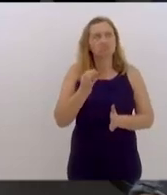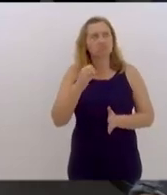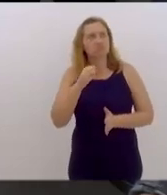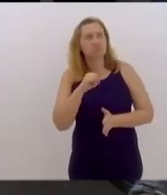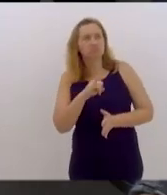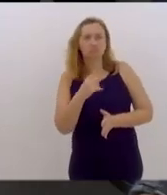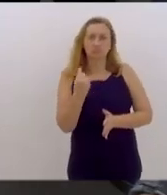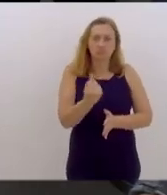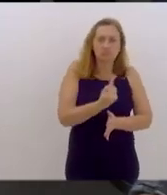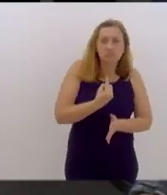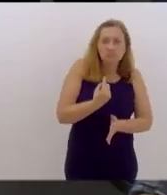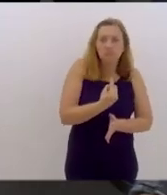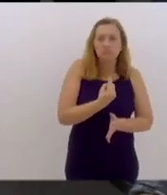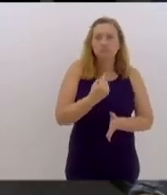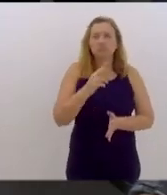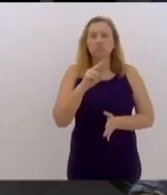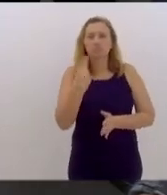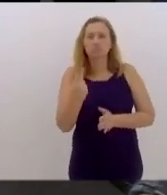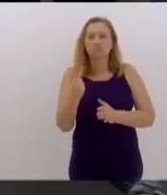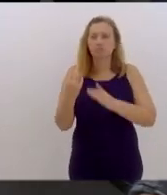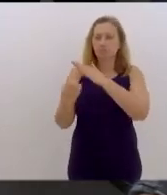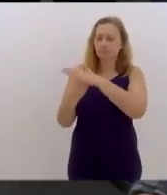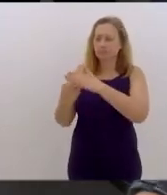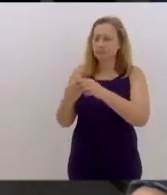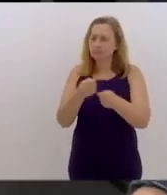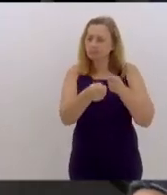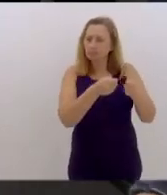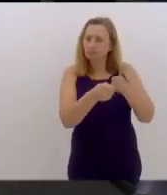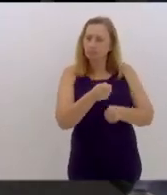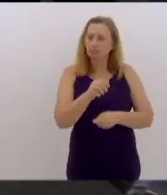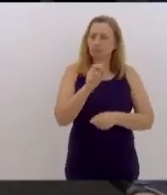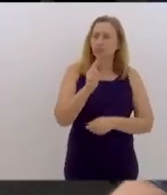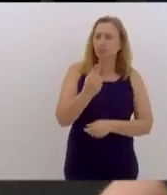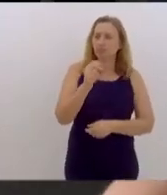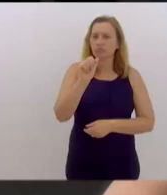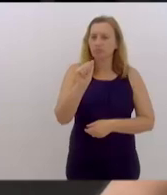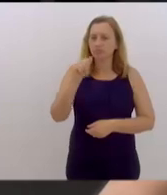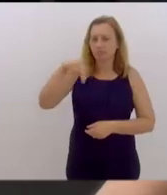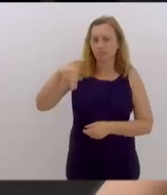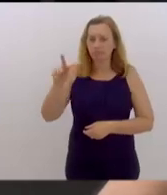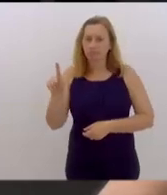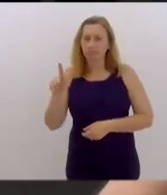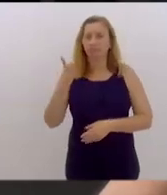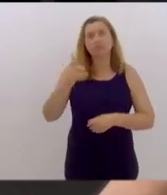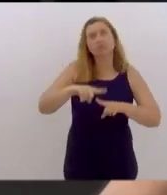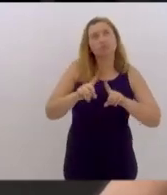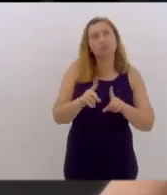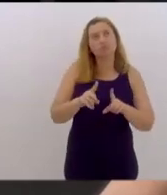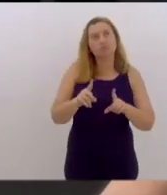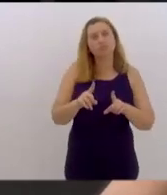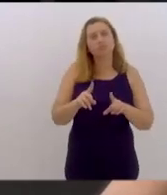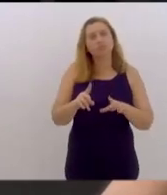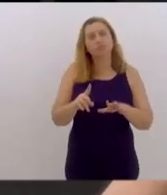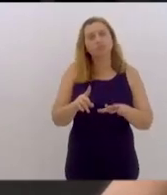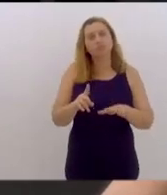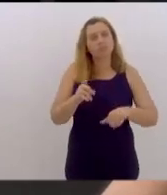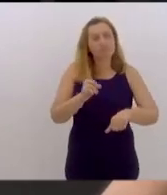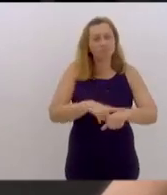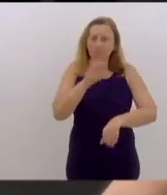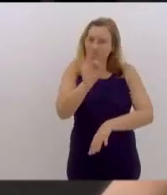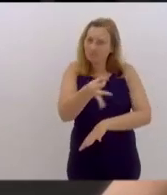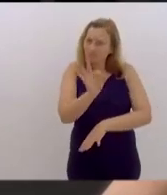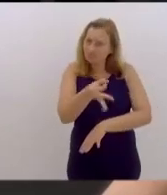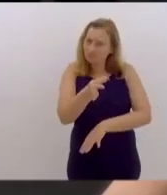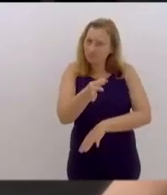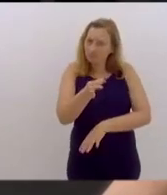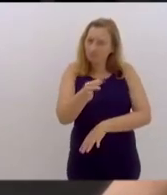nós os seguia agência reguladora se seria o MP confesso não sei mas eu acho que alguém em tempo real